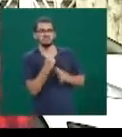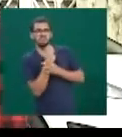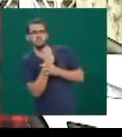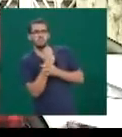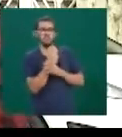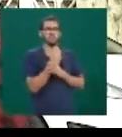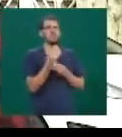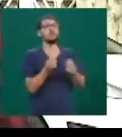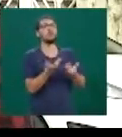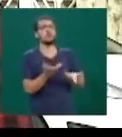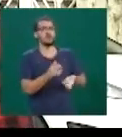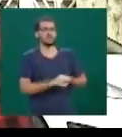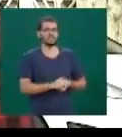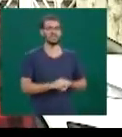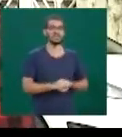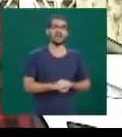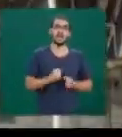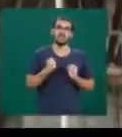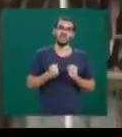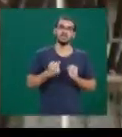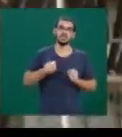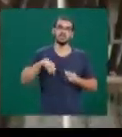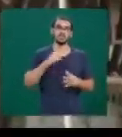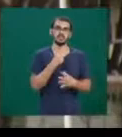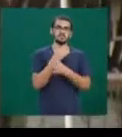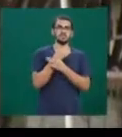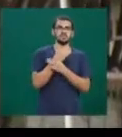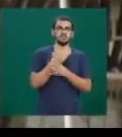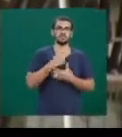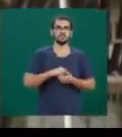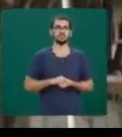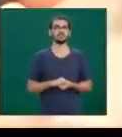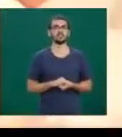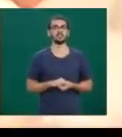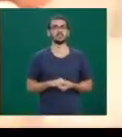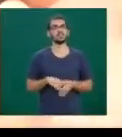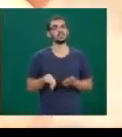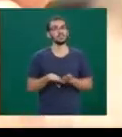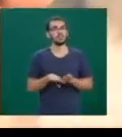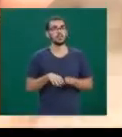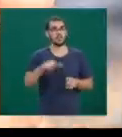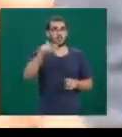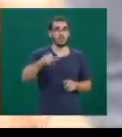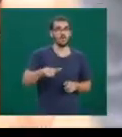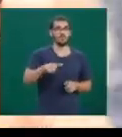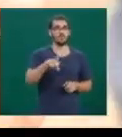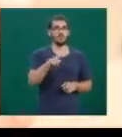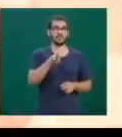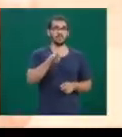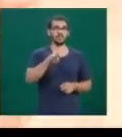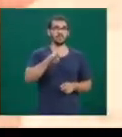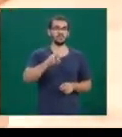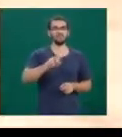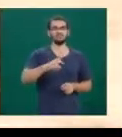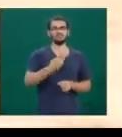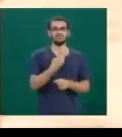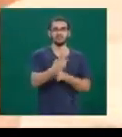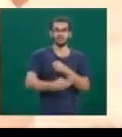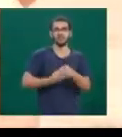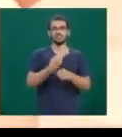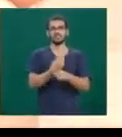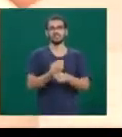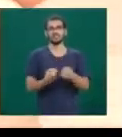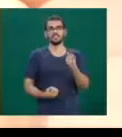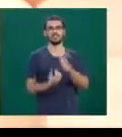assegurar das caronas oferecidas lá. Há 2 anos, Pedro criou um grupo de caronas no WhatsApp para quem mora no bairro